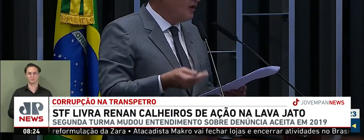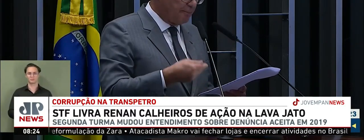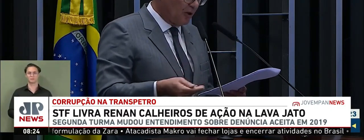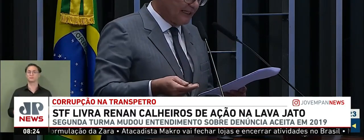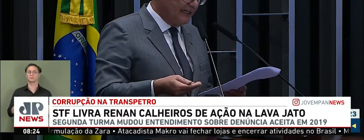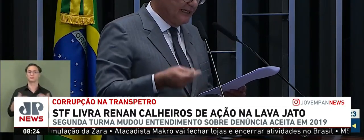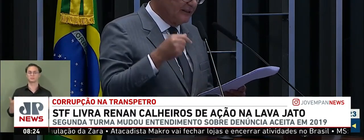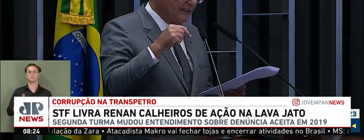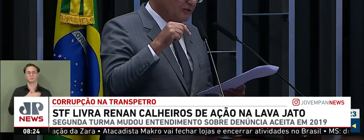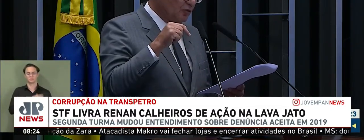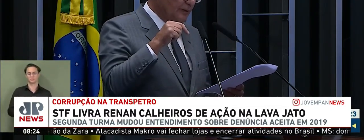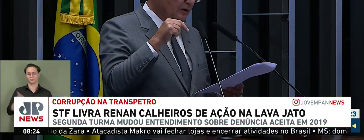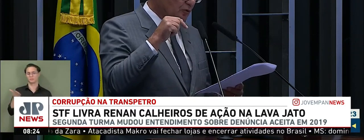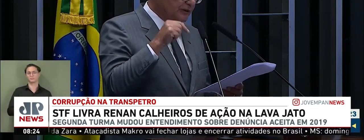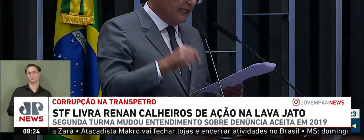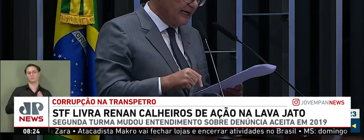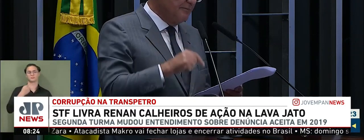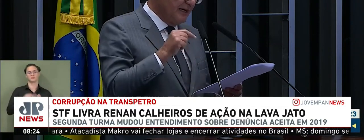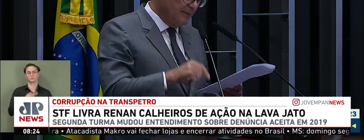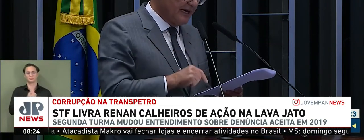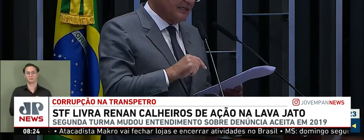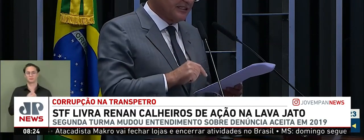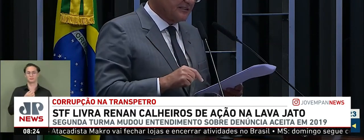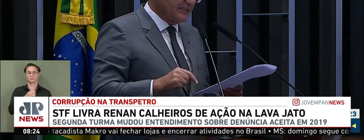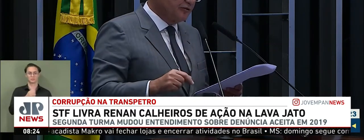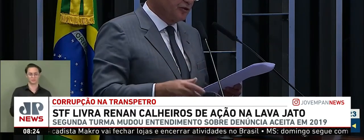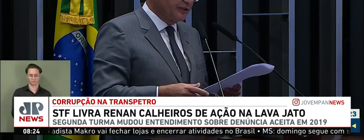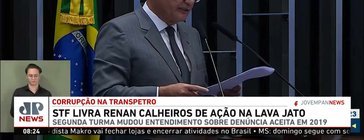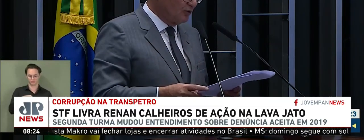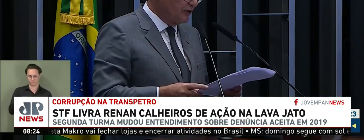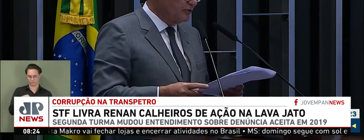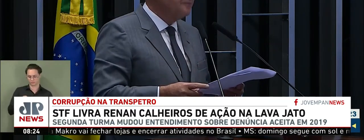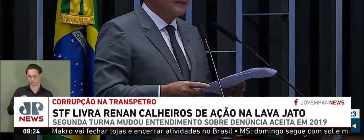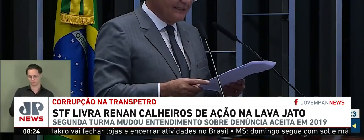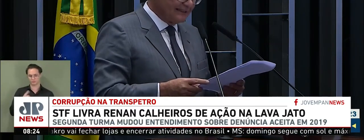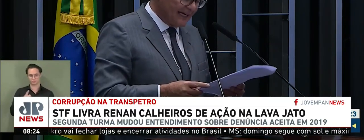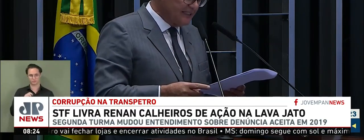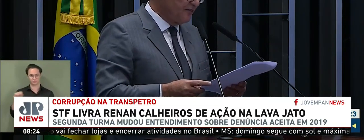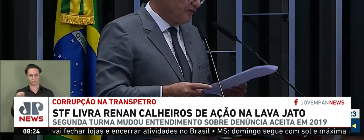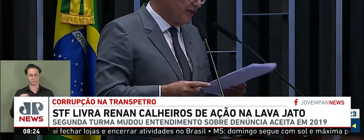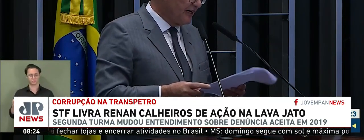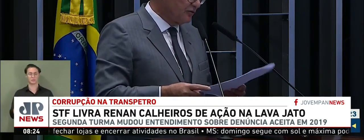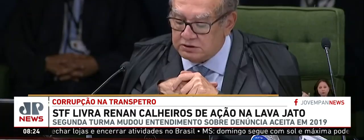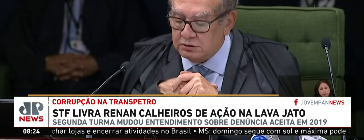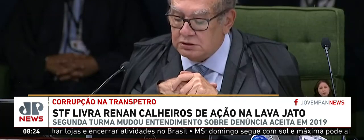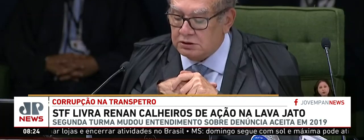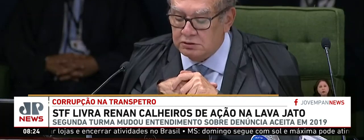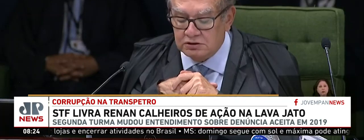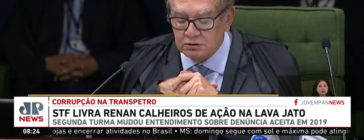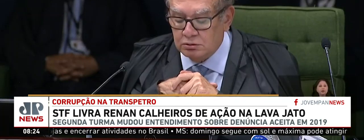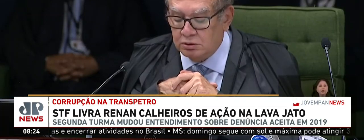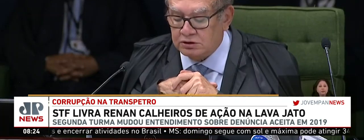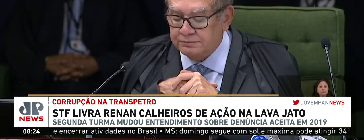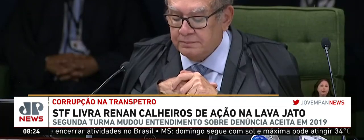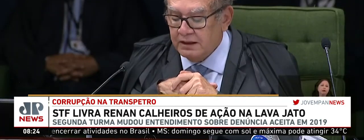já tinha sido aceita pela própria corte em 2019, pelos crimes de corrupção passiva e lavagem de dinheiro. Segundo o